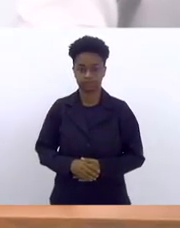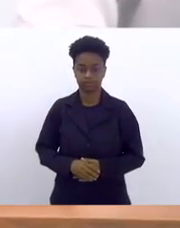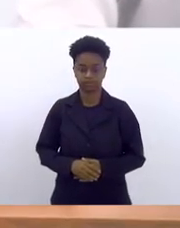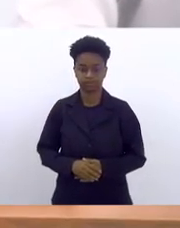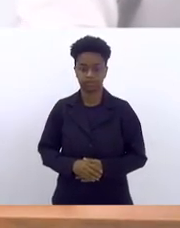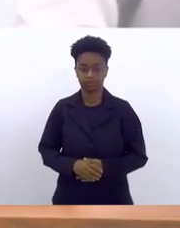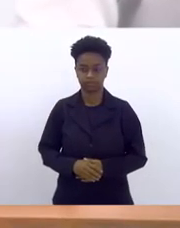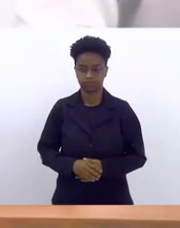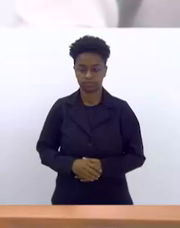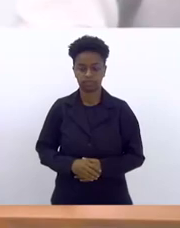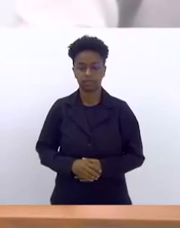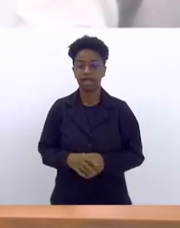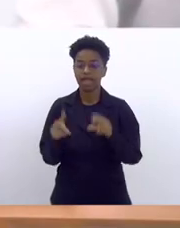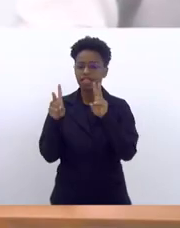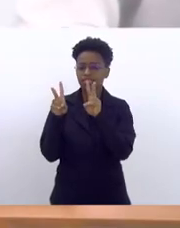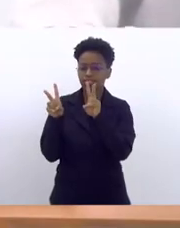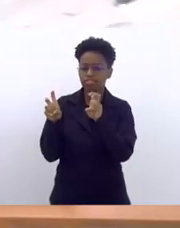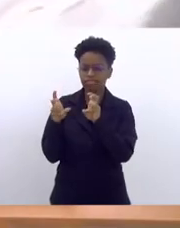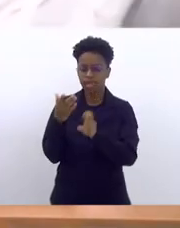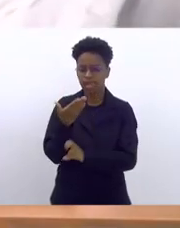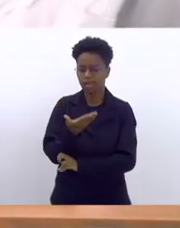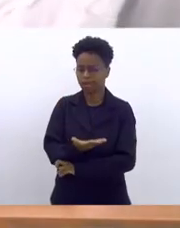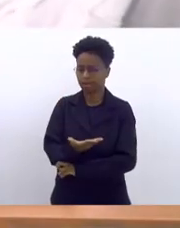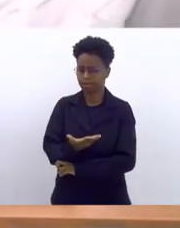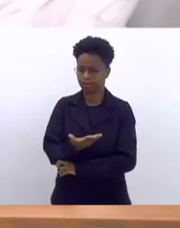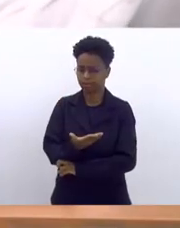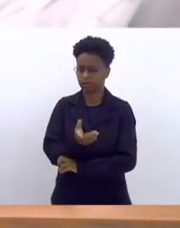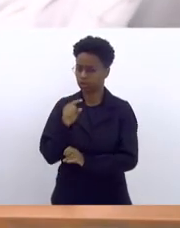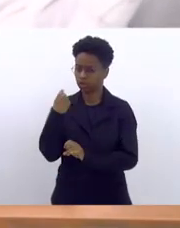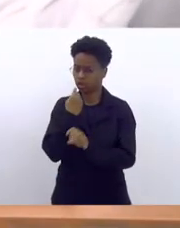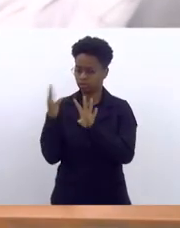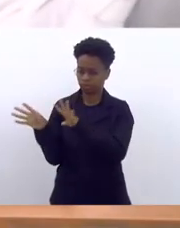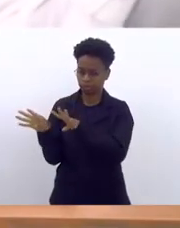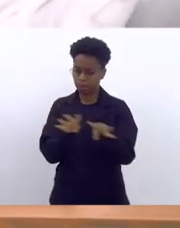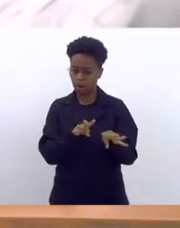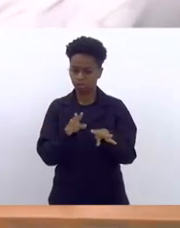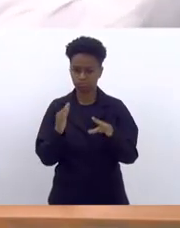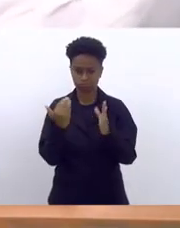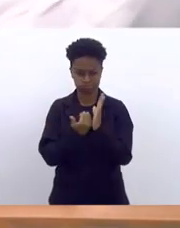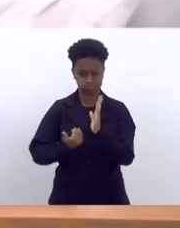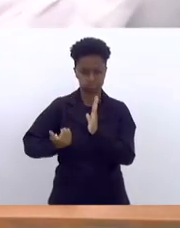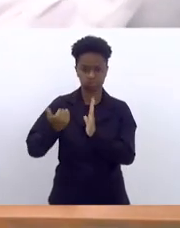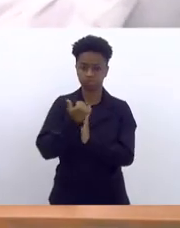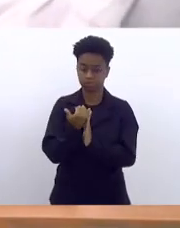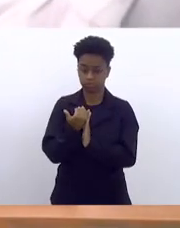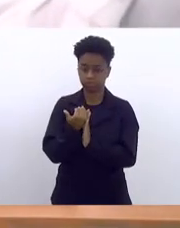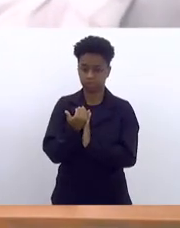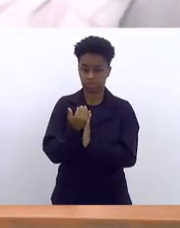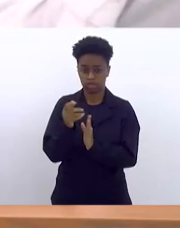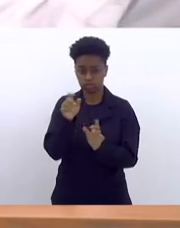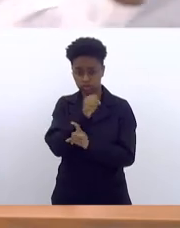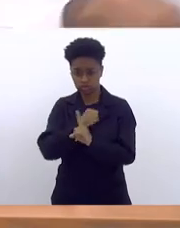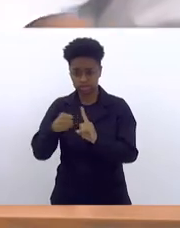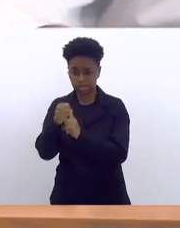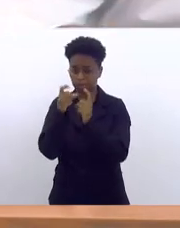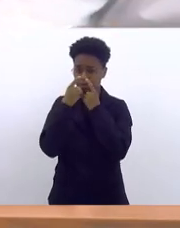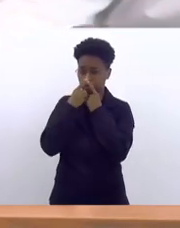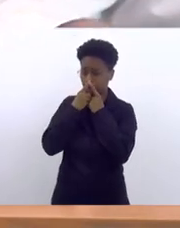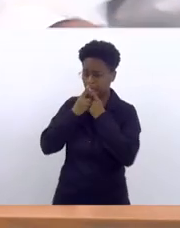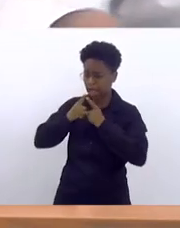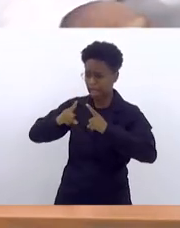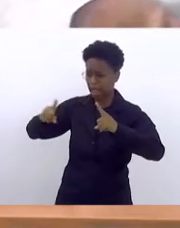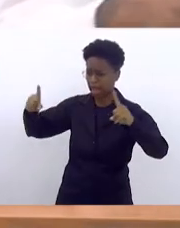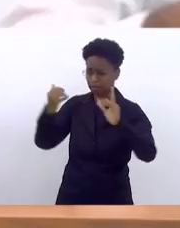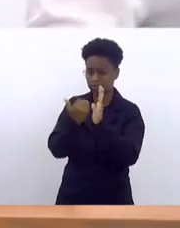Esse tema tem levantado um glamour social muito grande e com razão. Todos que